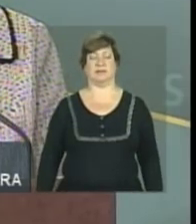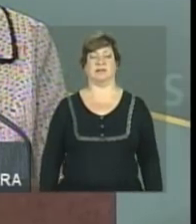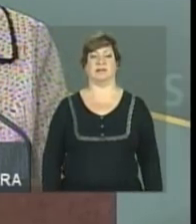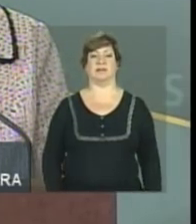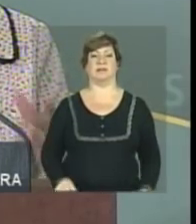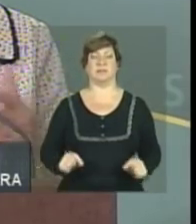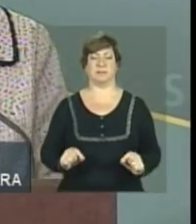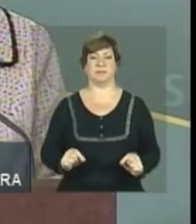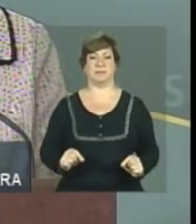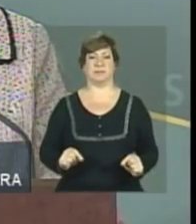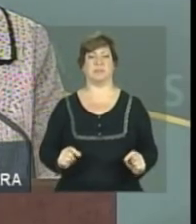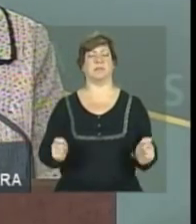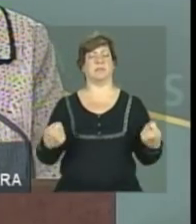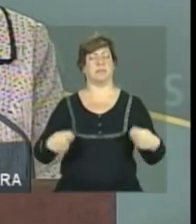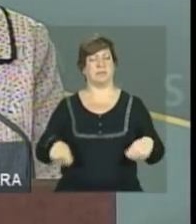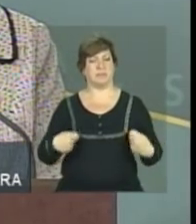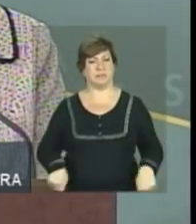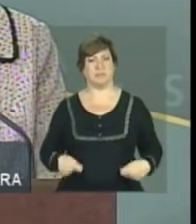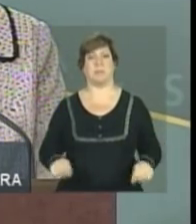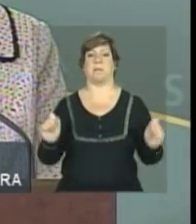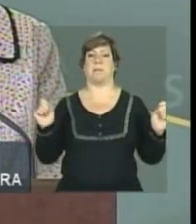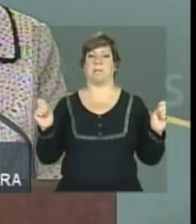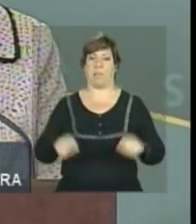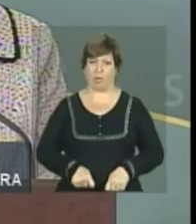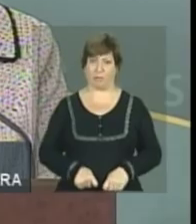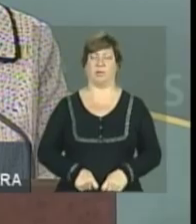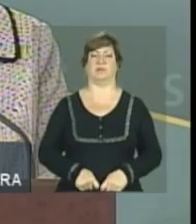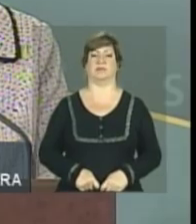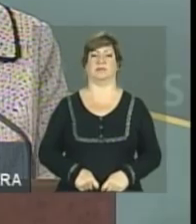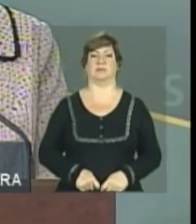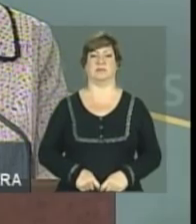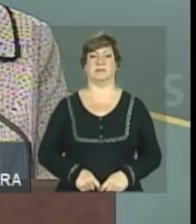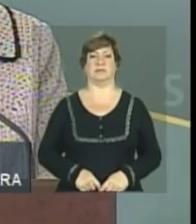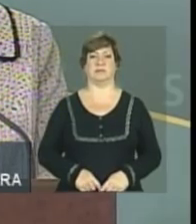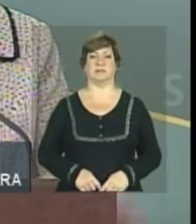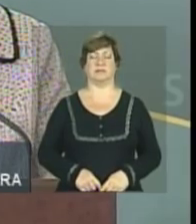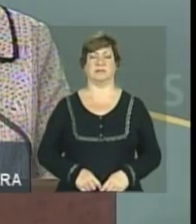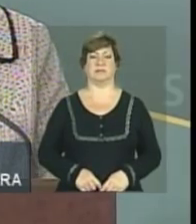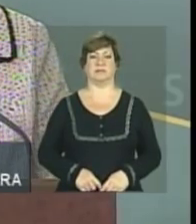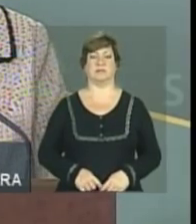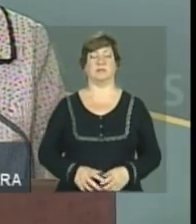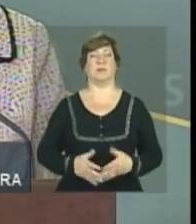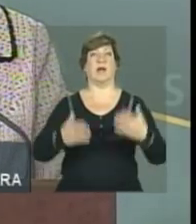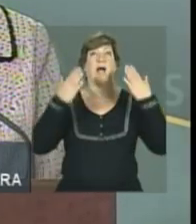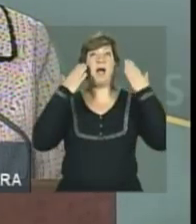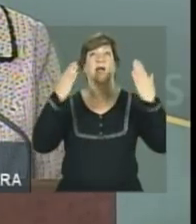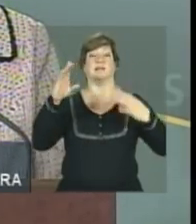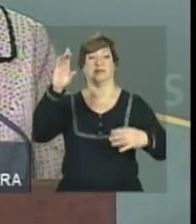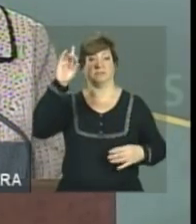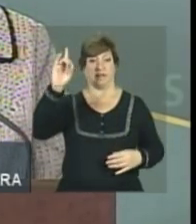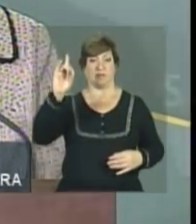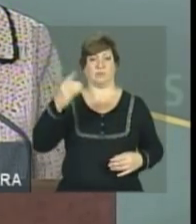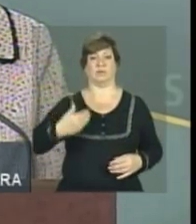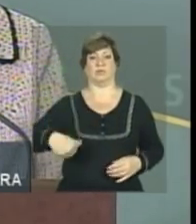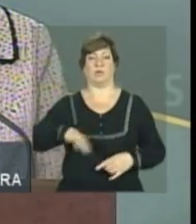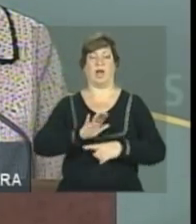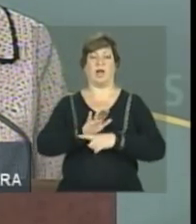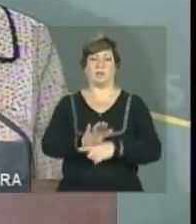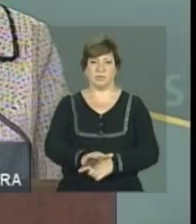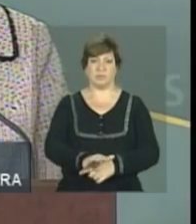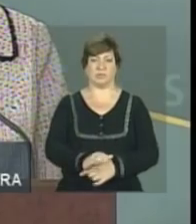deve, pode e, graças a Deus, nos apoia na